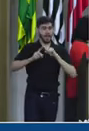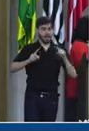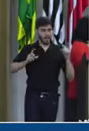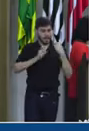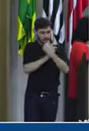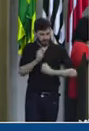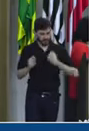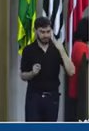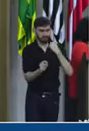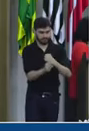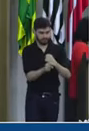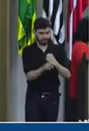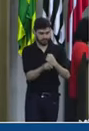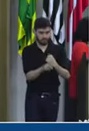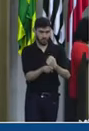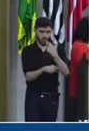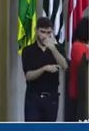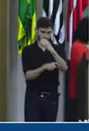vem,